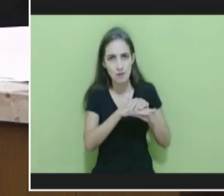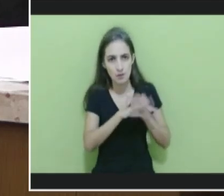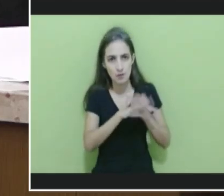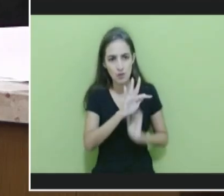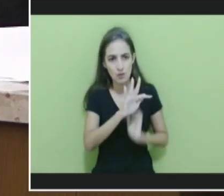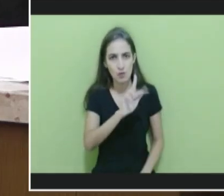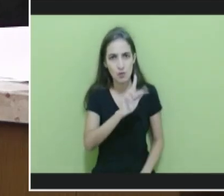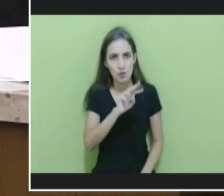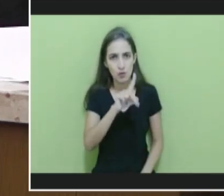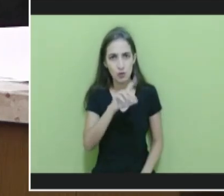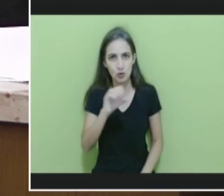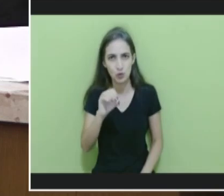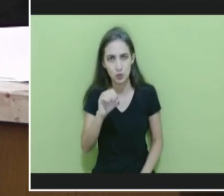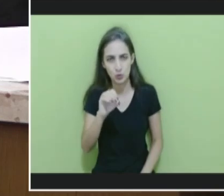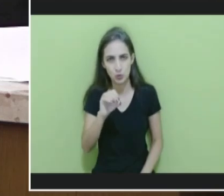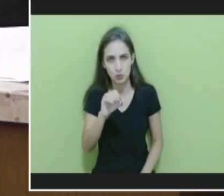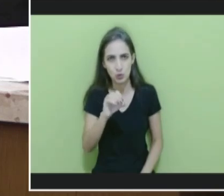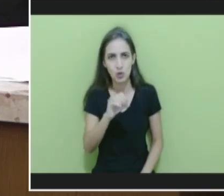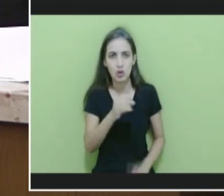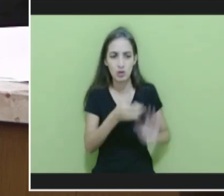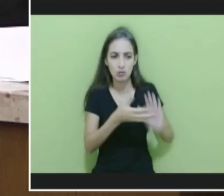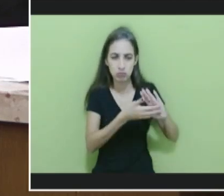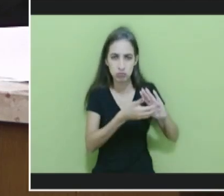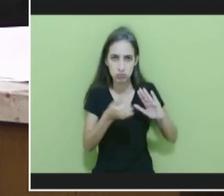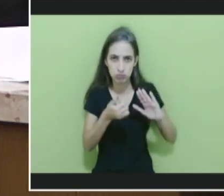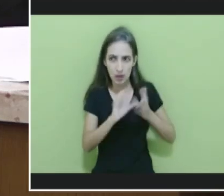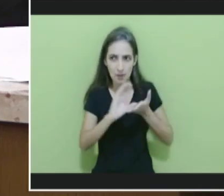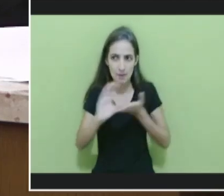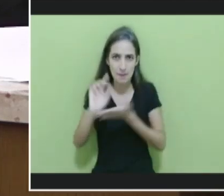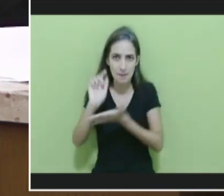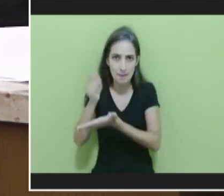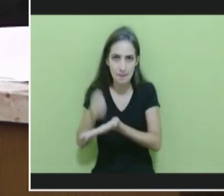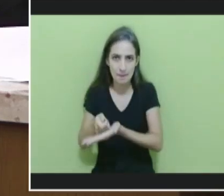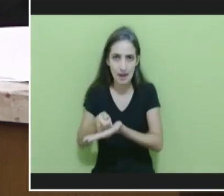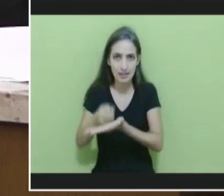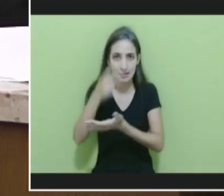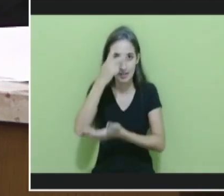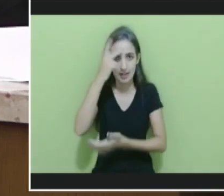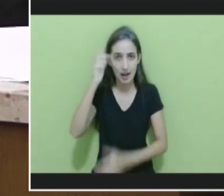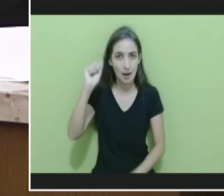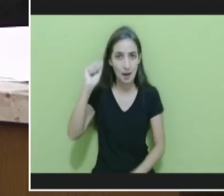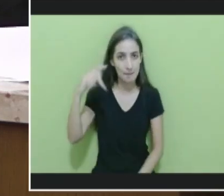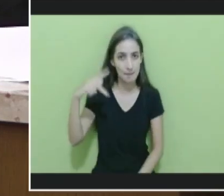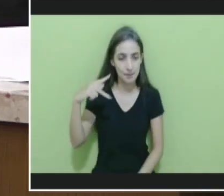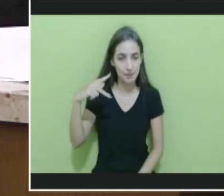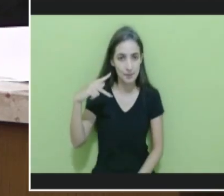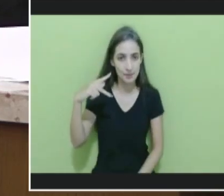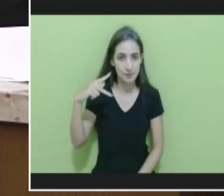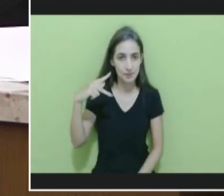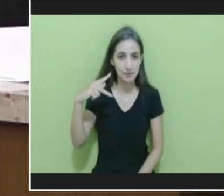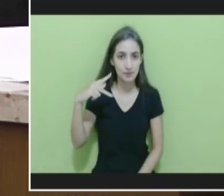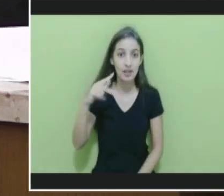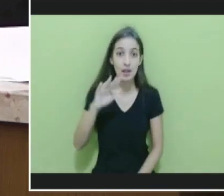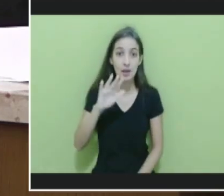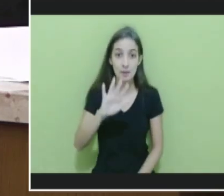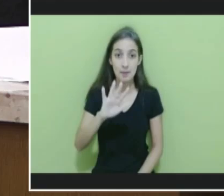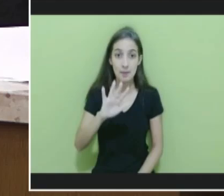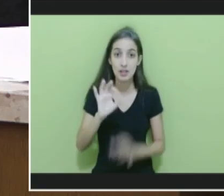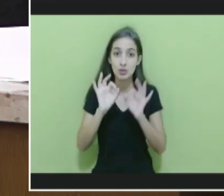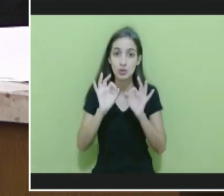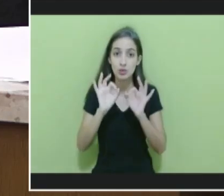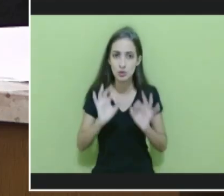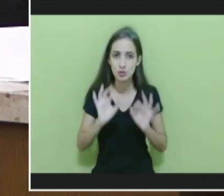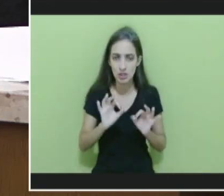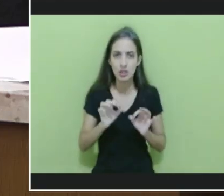para pagamento de aposentados. O correto seria repassar o valor do aporte mais a contribuição